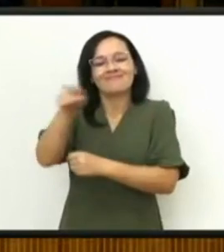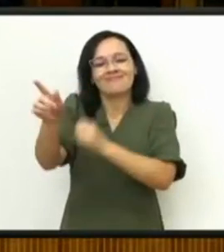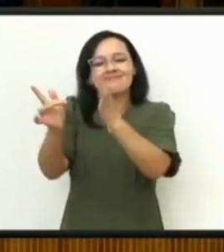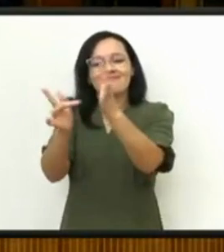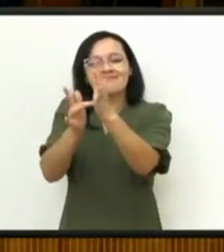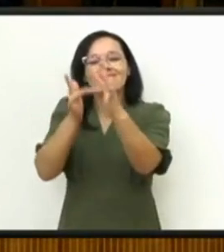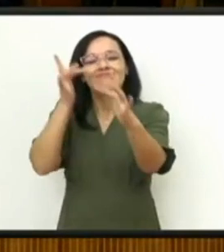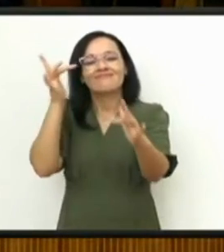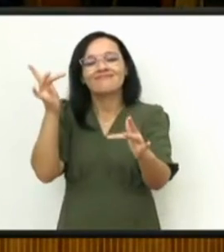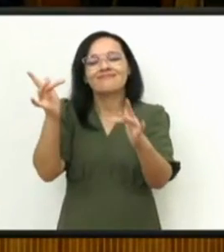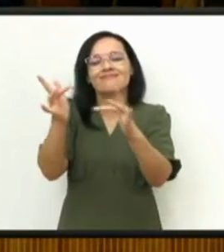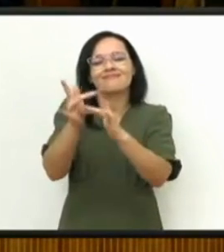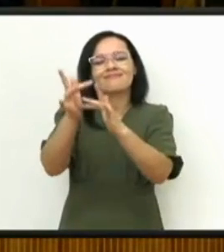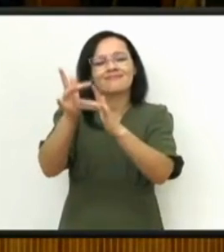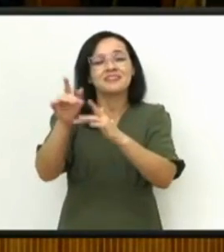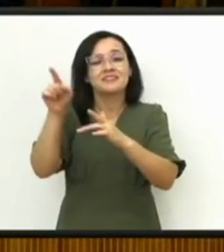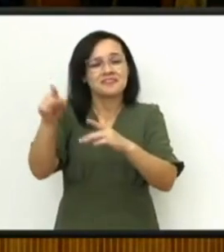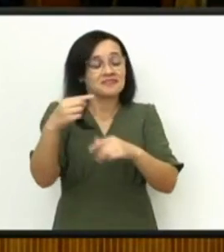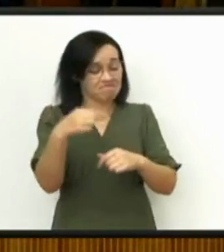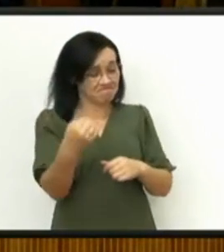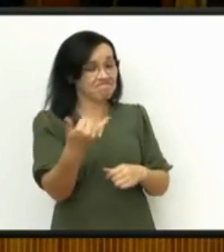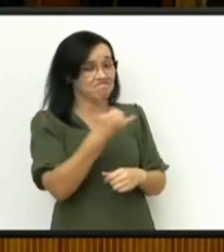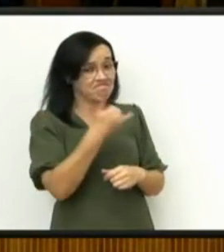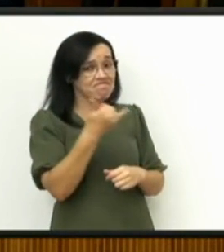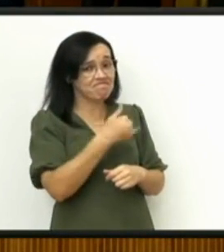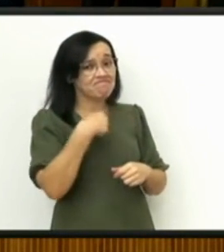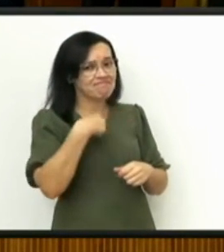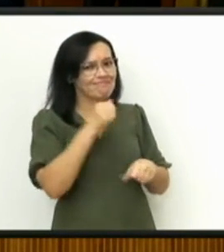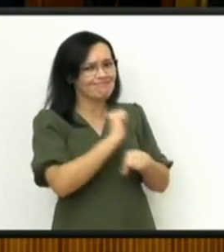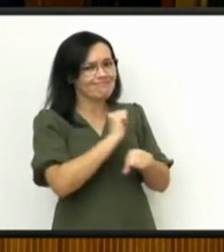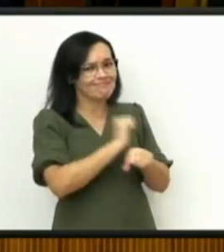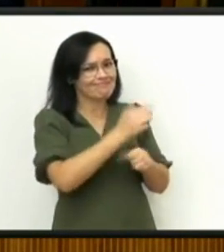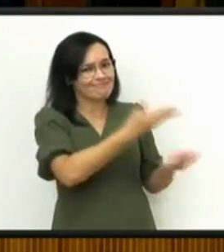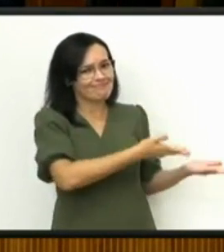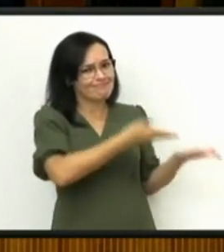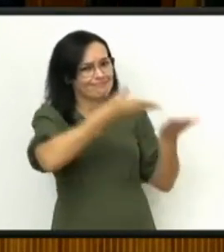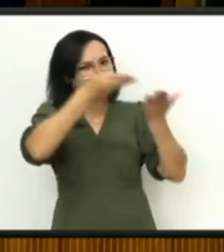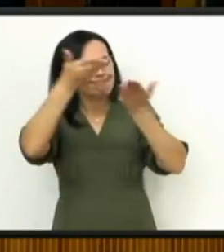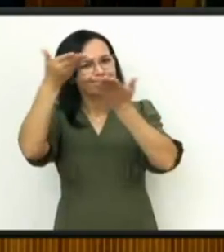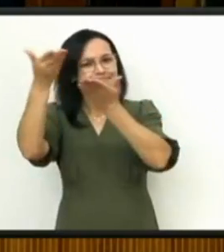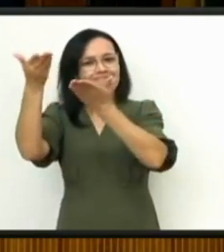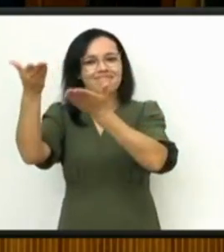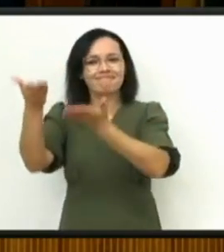vai me dizer por quanto tempo me